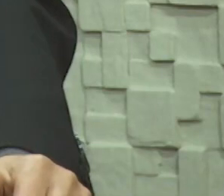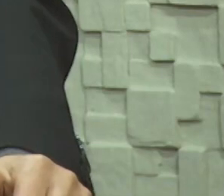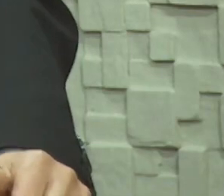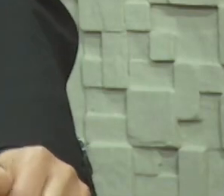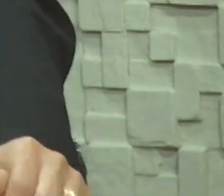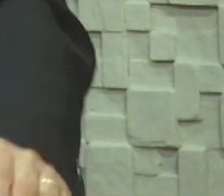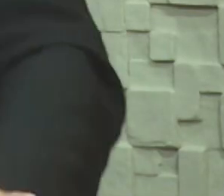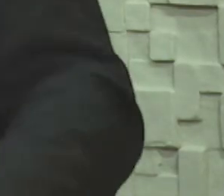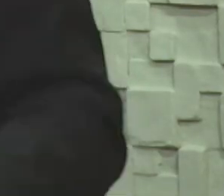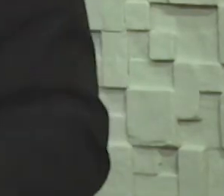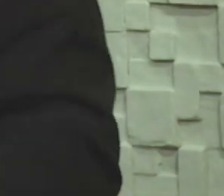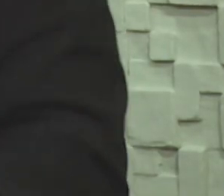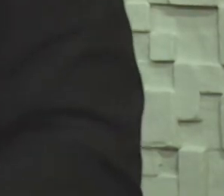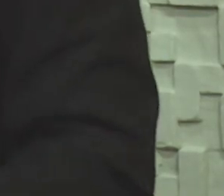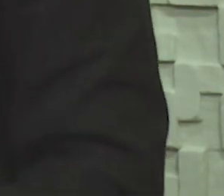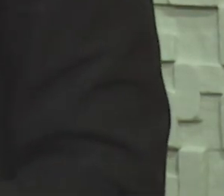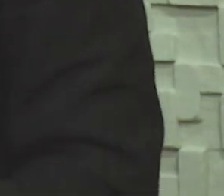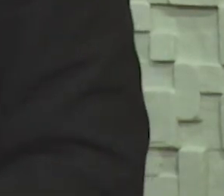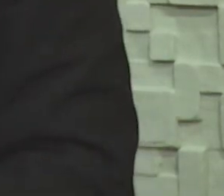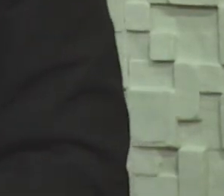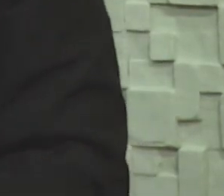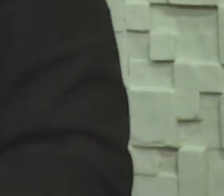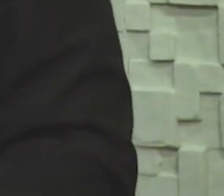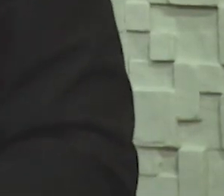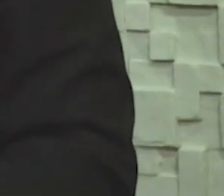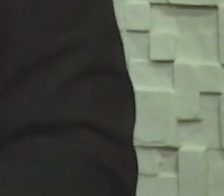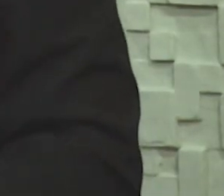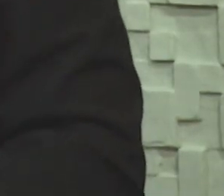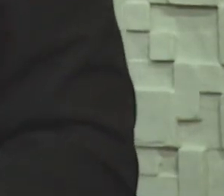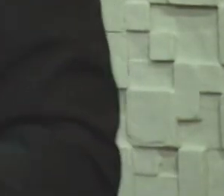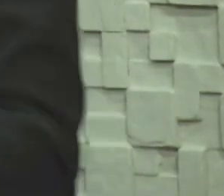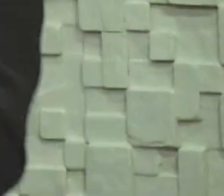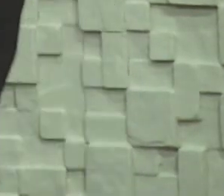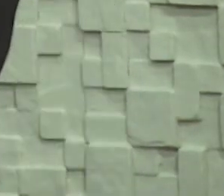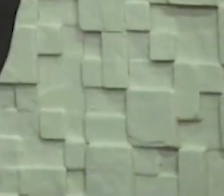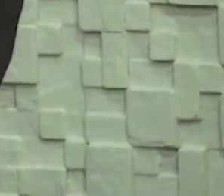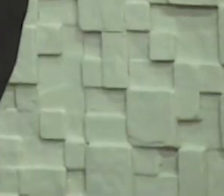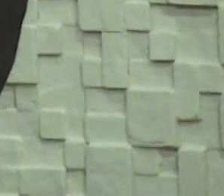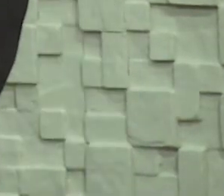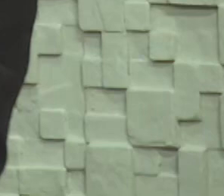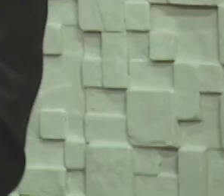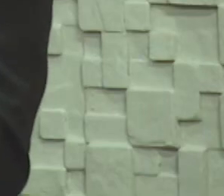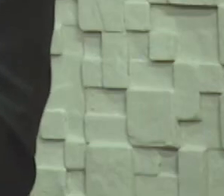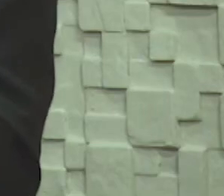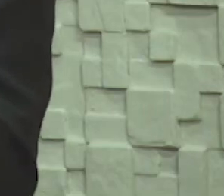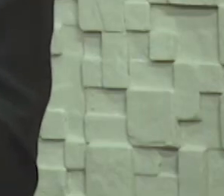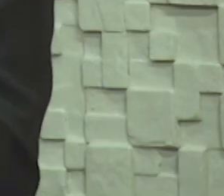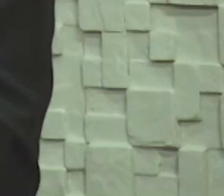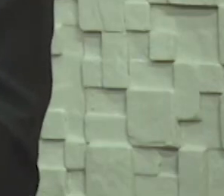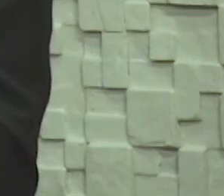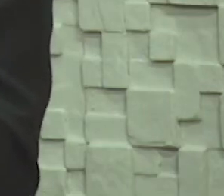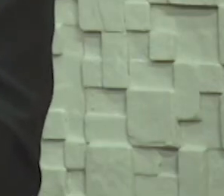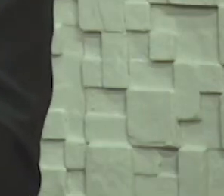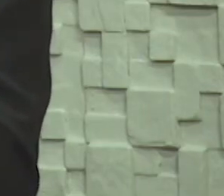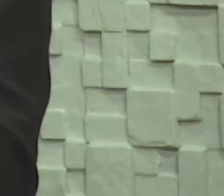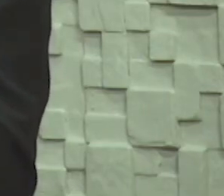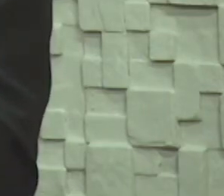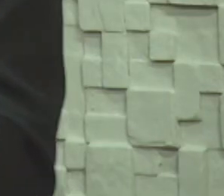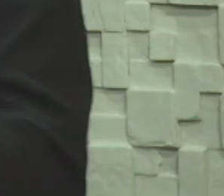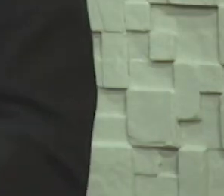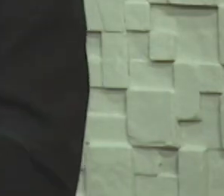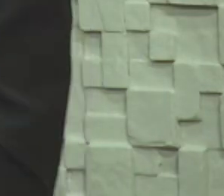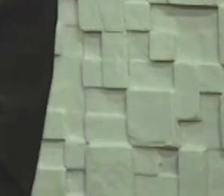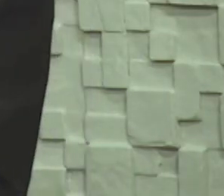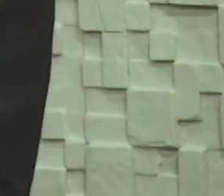e concerto de Erechim a nossa ósse né por quem estivemos envolvidos né estamos envolvidos até o dia de hoje